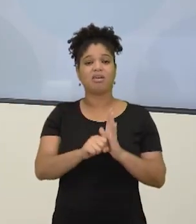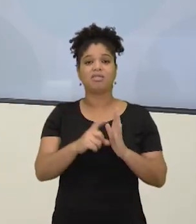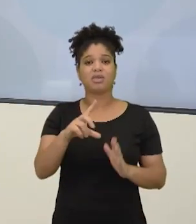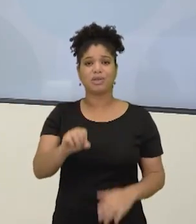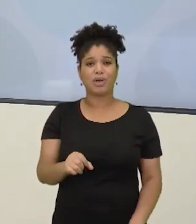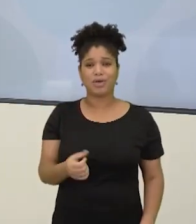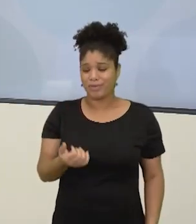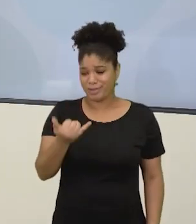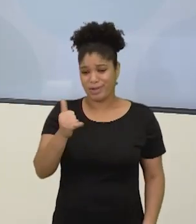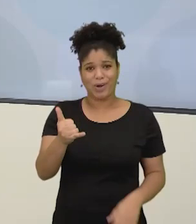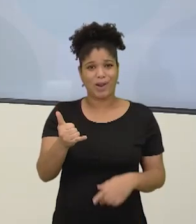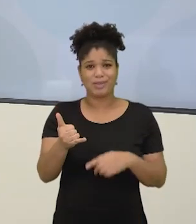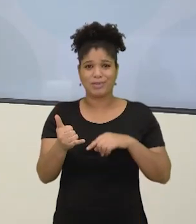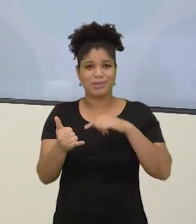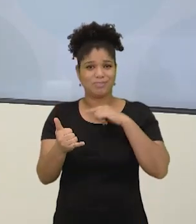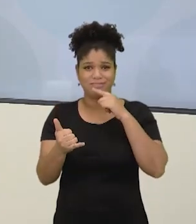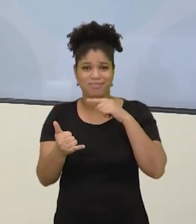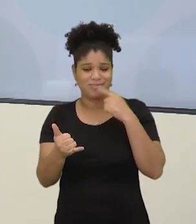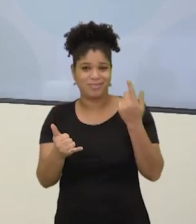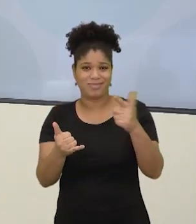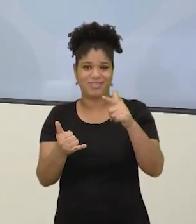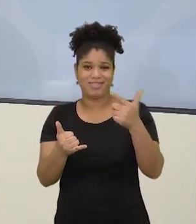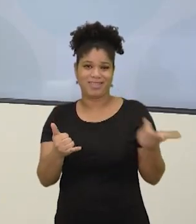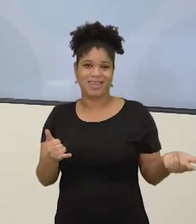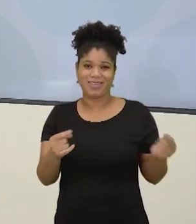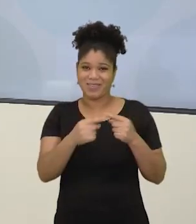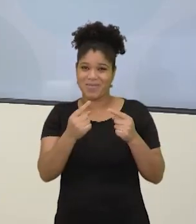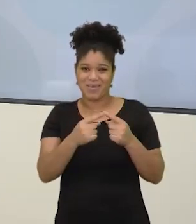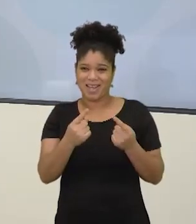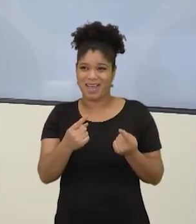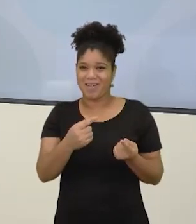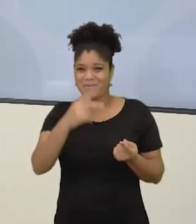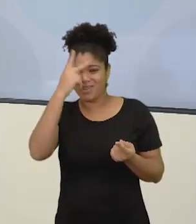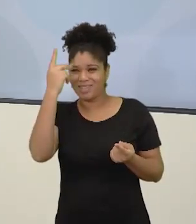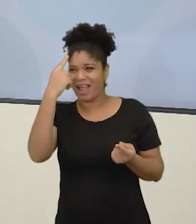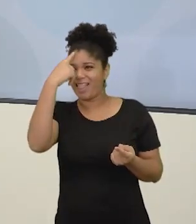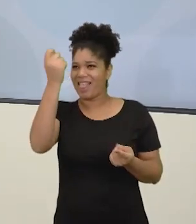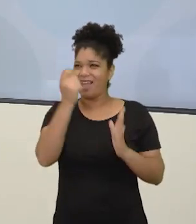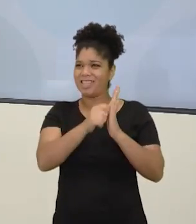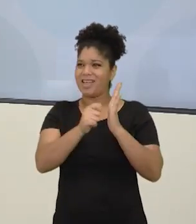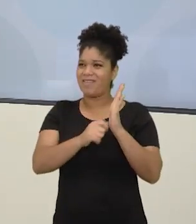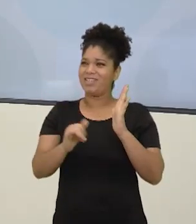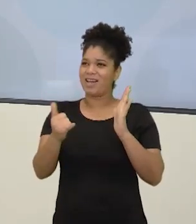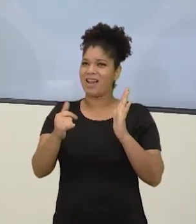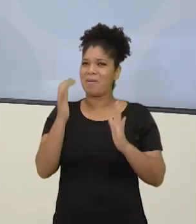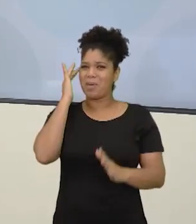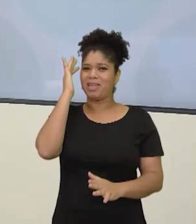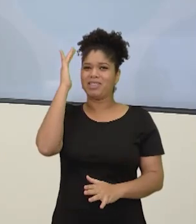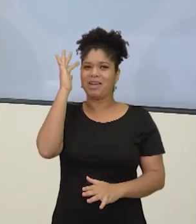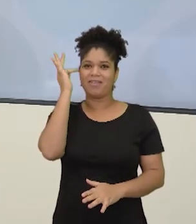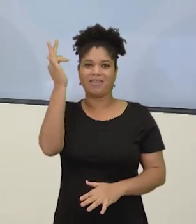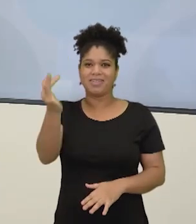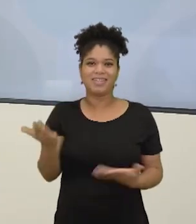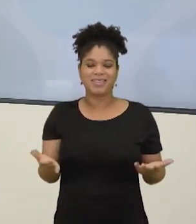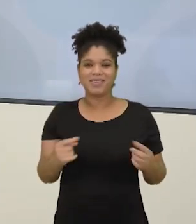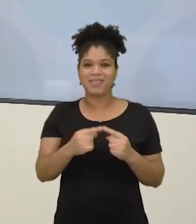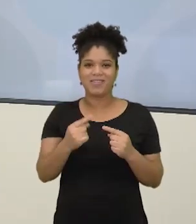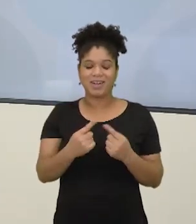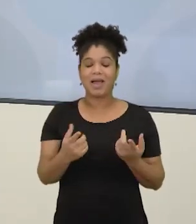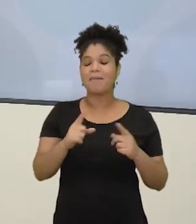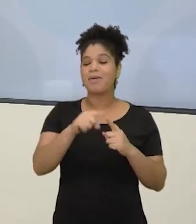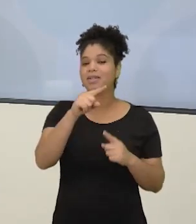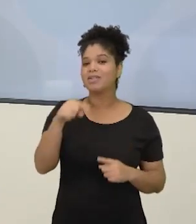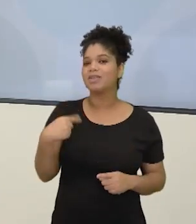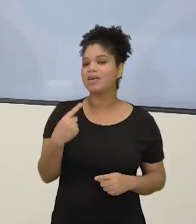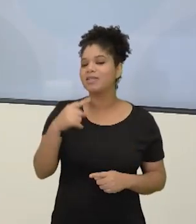pensavam, qual era o espírito da época, como as pessoas agiam naquele momento e o que trouxe-nos até aqui. Você estuda na